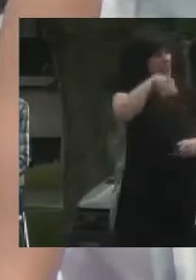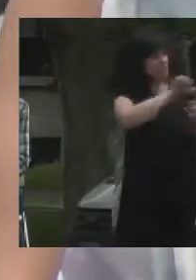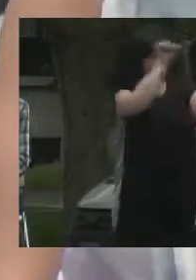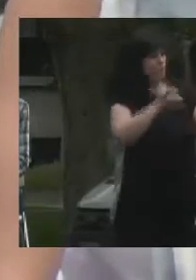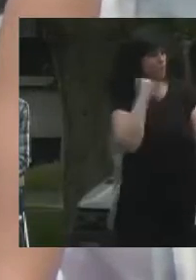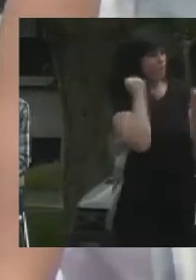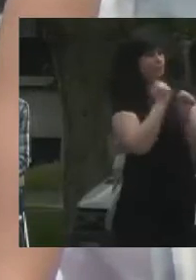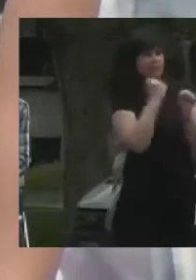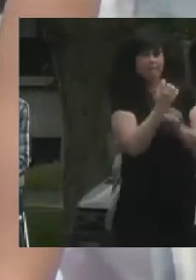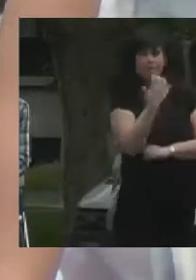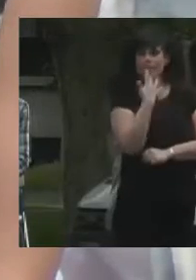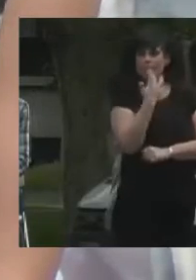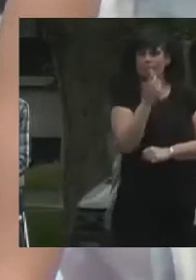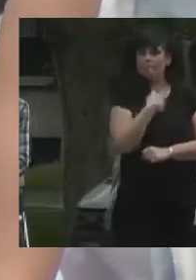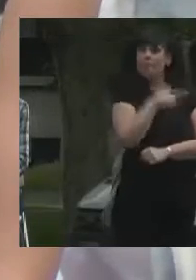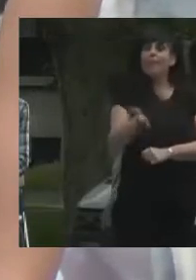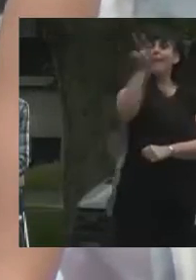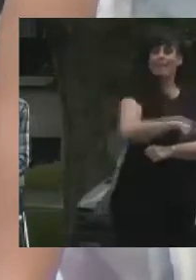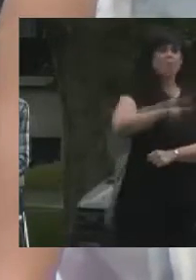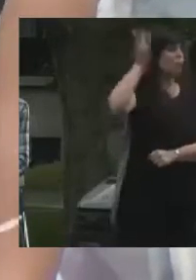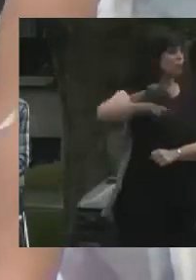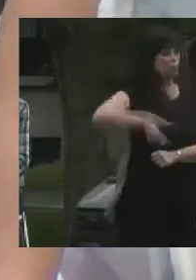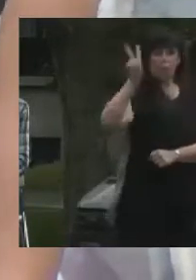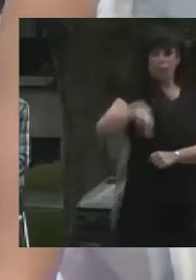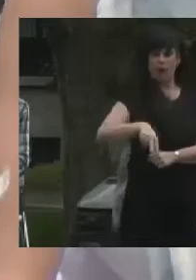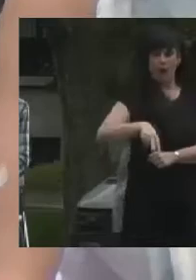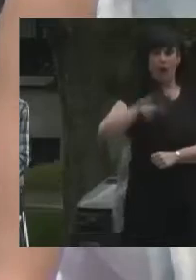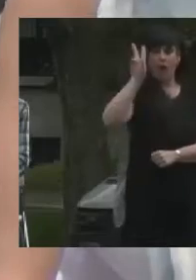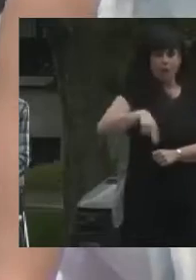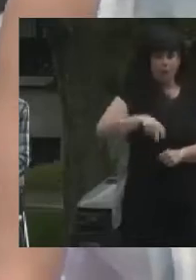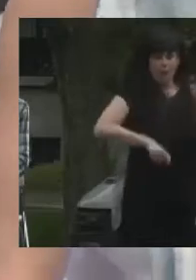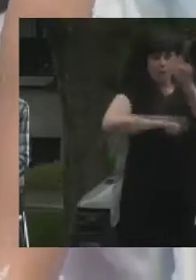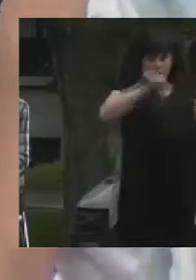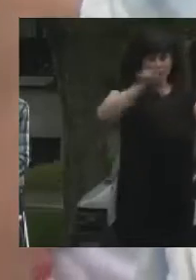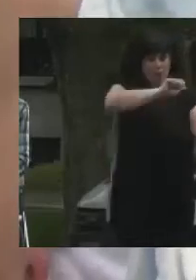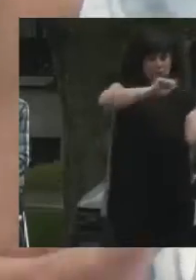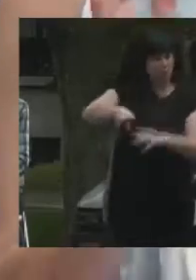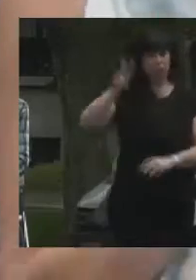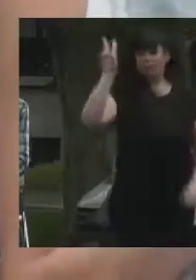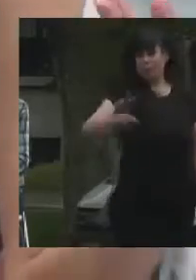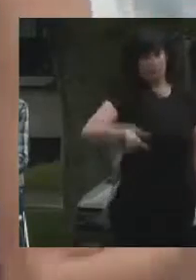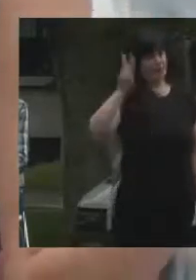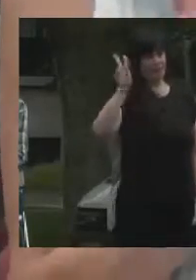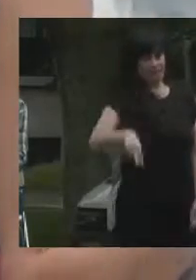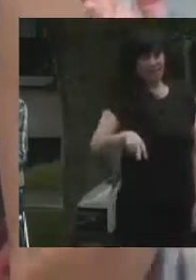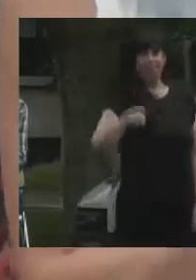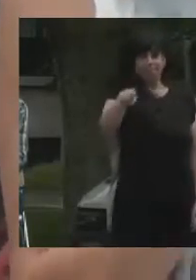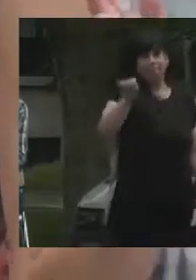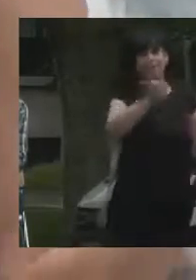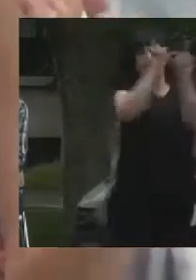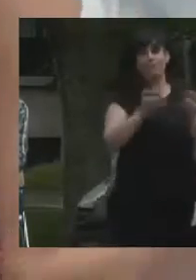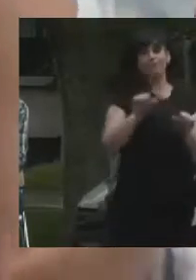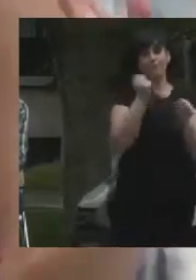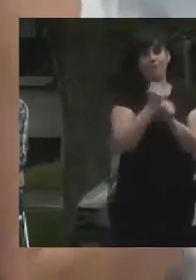nunca, vou non dicir outra vez, perdoade, nunca ninguén se queda atrás, nunca ninguén se queda atrás. Esa é a nosa forma de